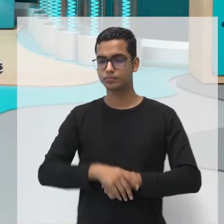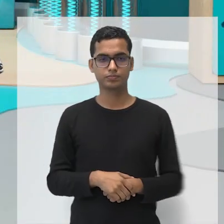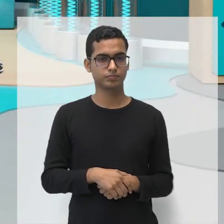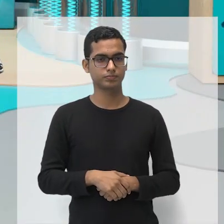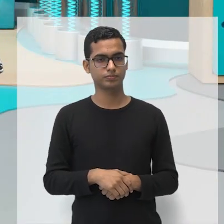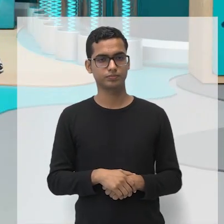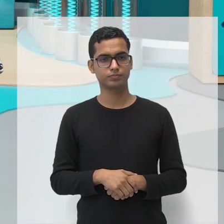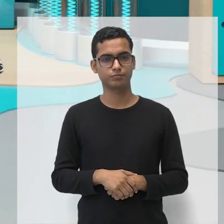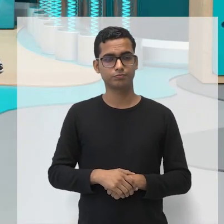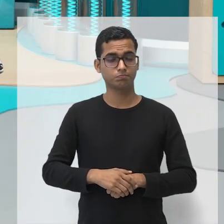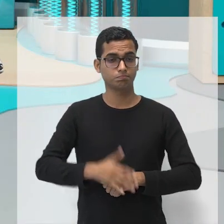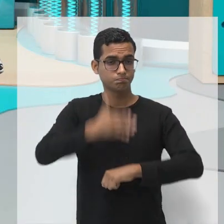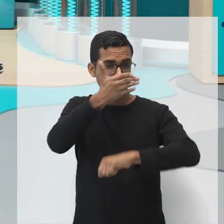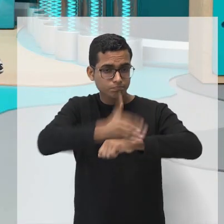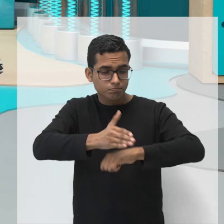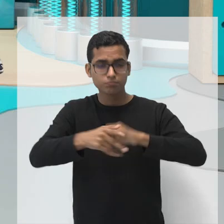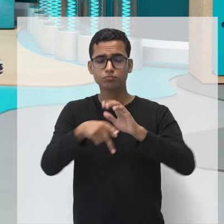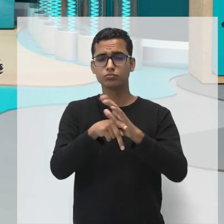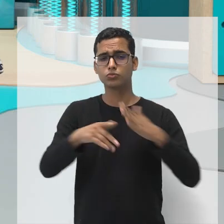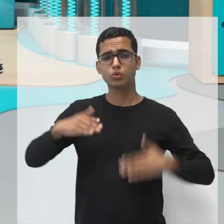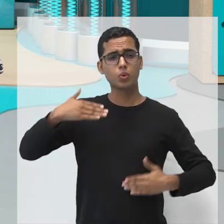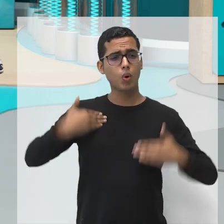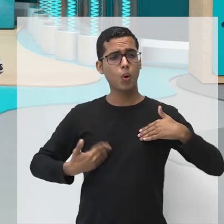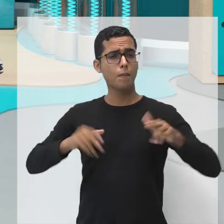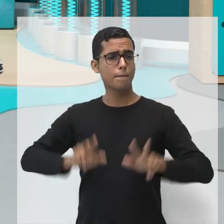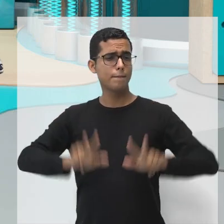Olha só, prática corporal de aventura